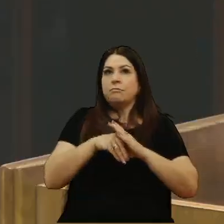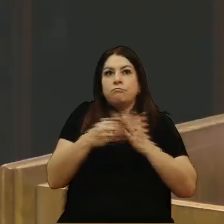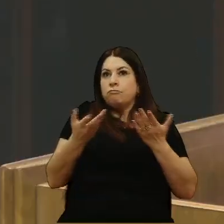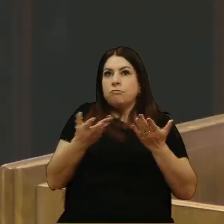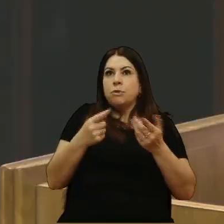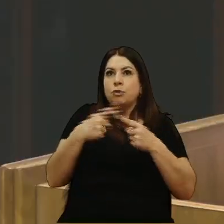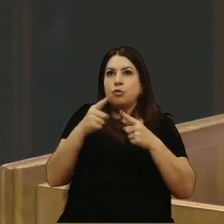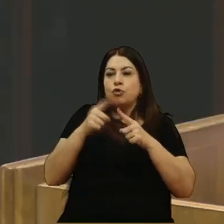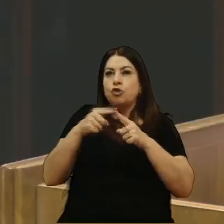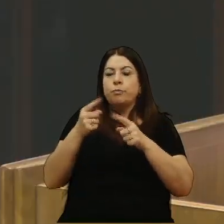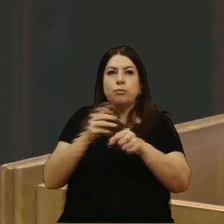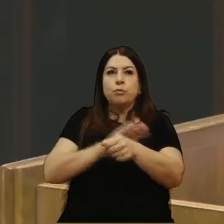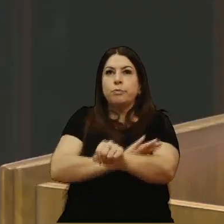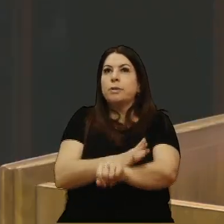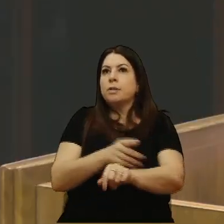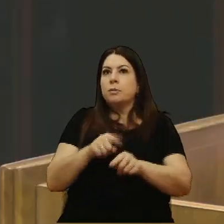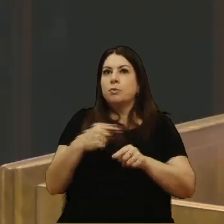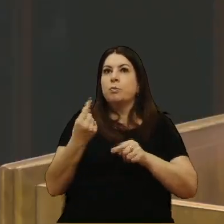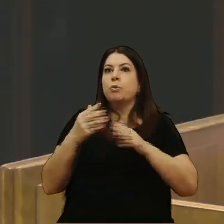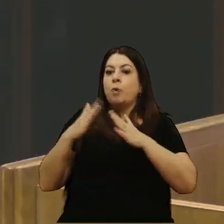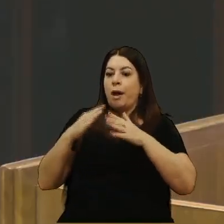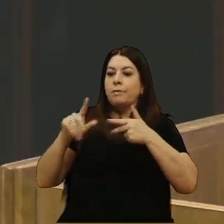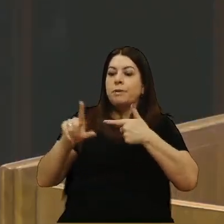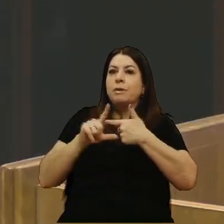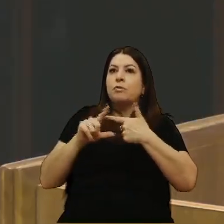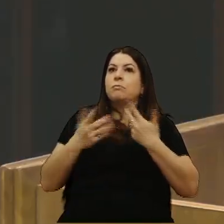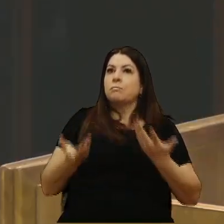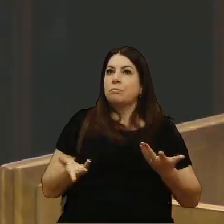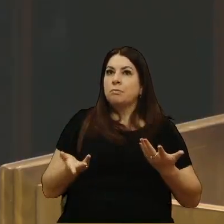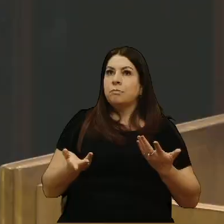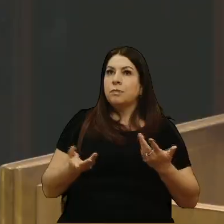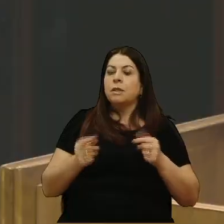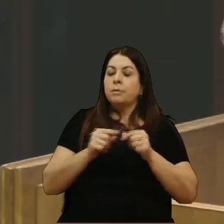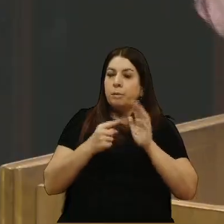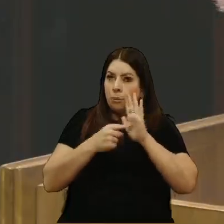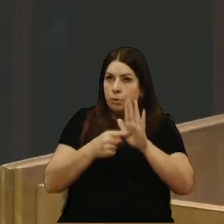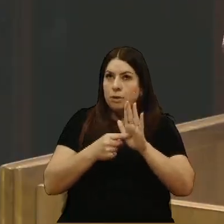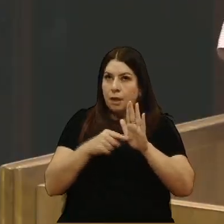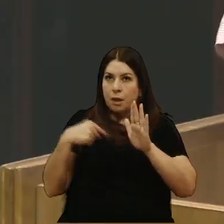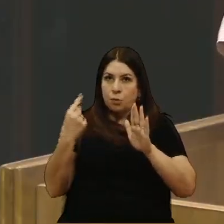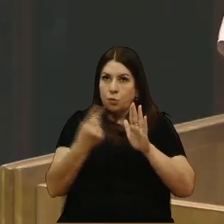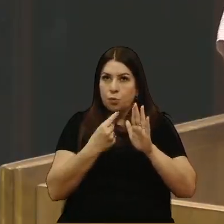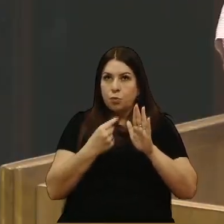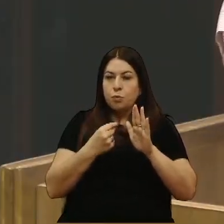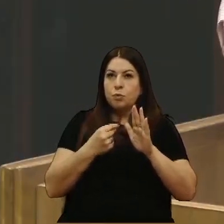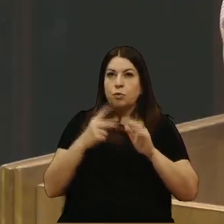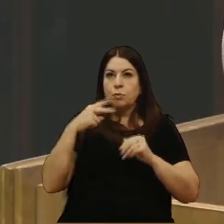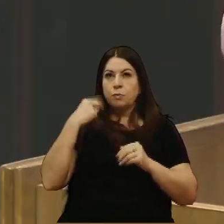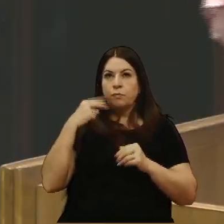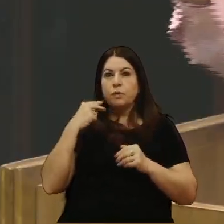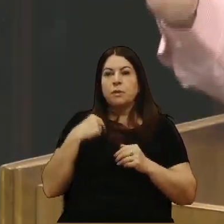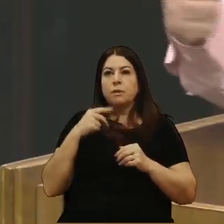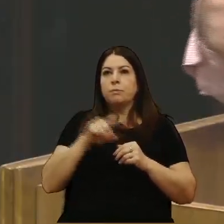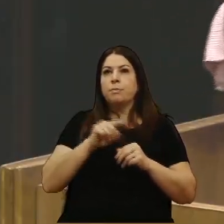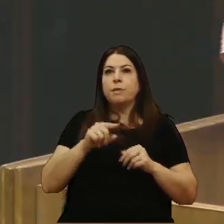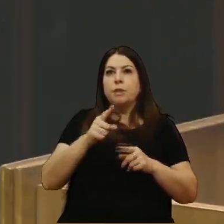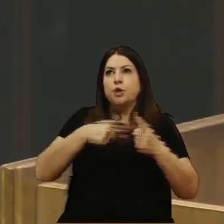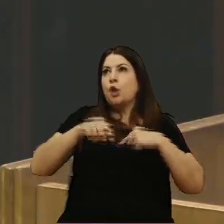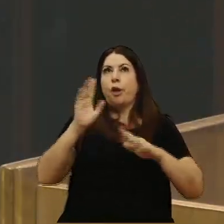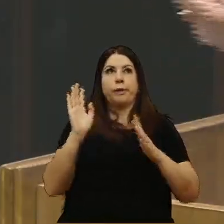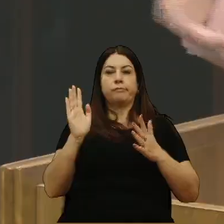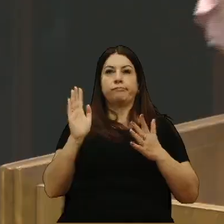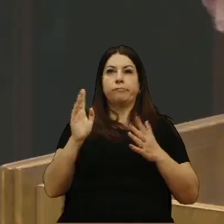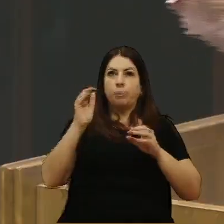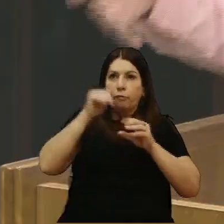o que nós temos que fazer enquanto Casa Legislativa, e depois eu trazer para a baila, quando eu vir como vereador, para que se torne, né,